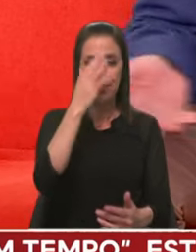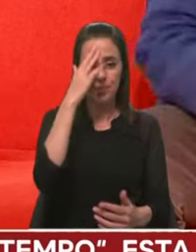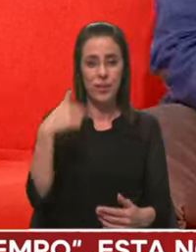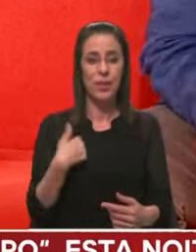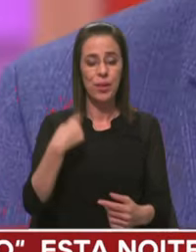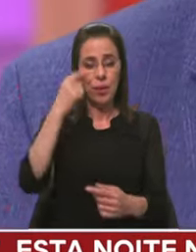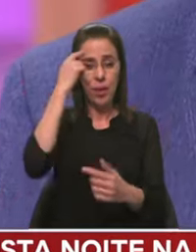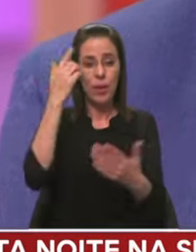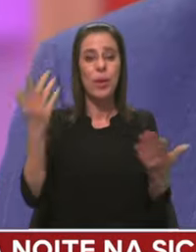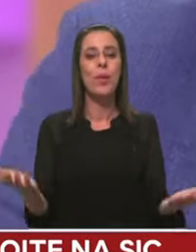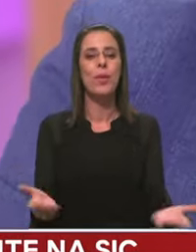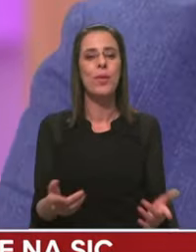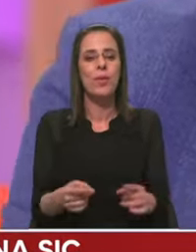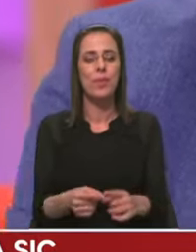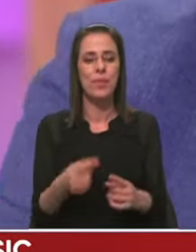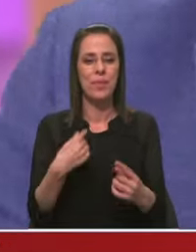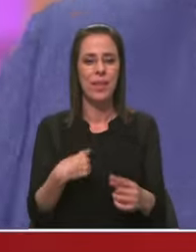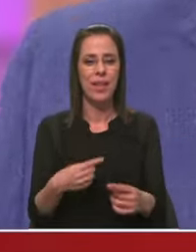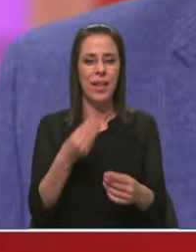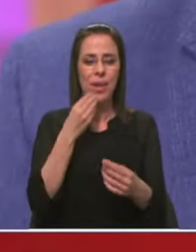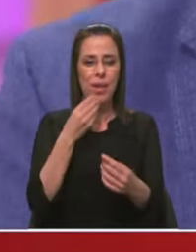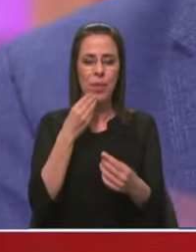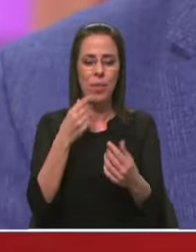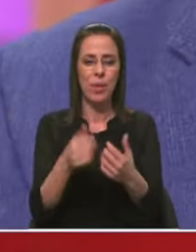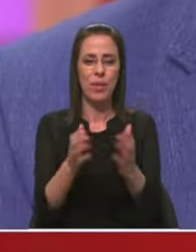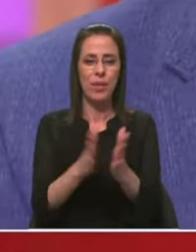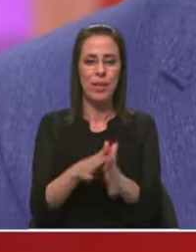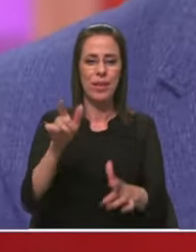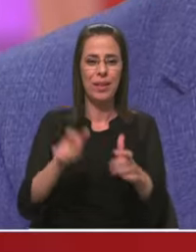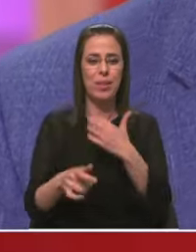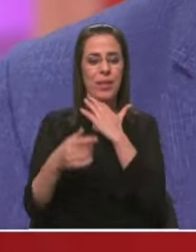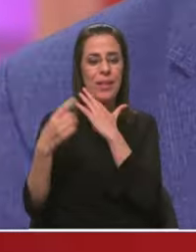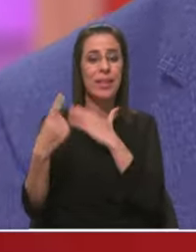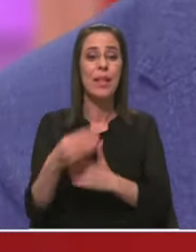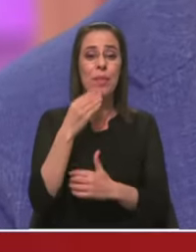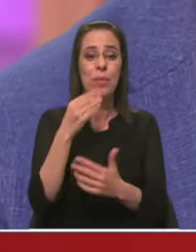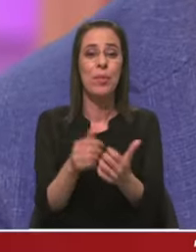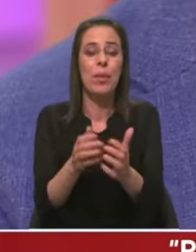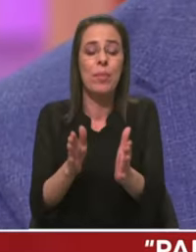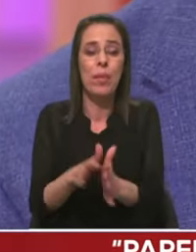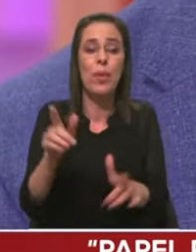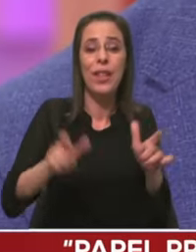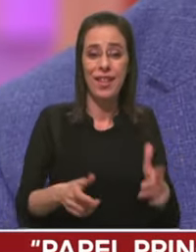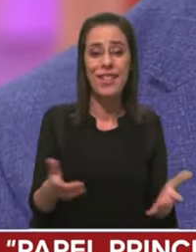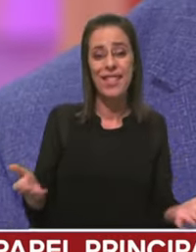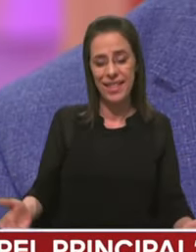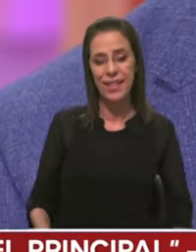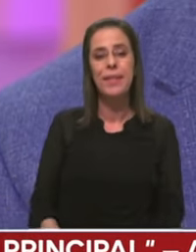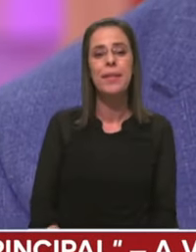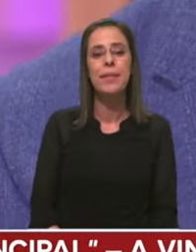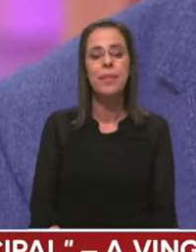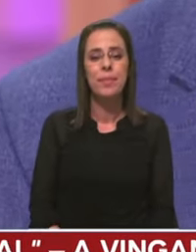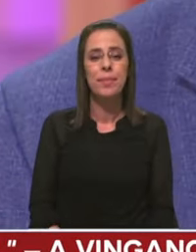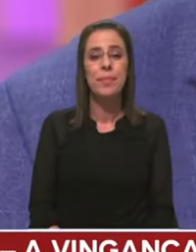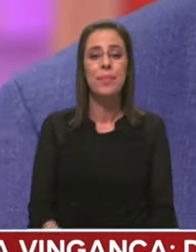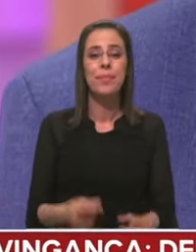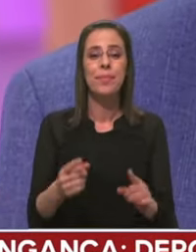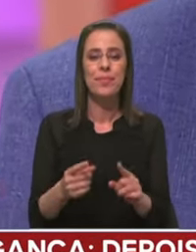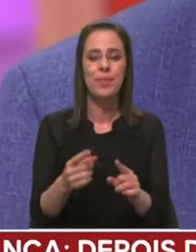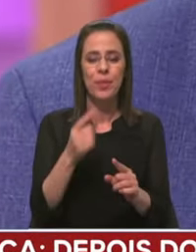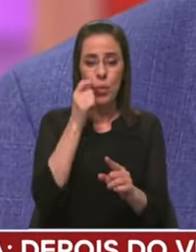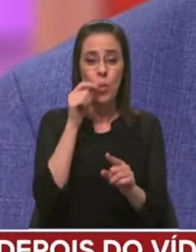todos loucos pronto ainda por cima tínhamos queit trin comida para toda a gente e não sei quê E e à parte o